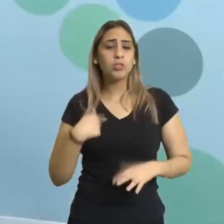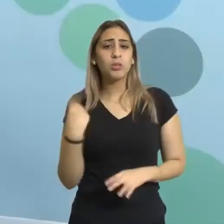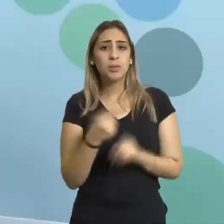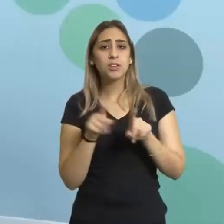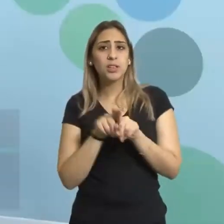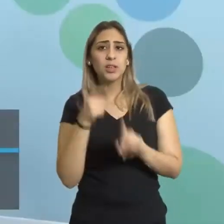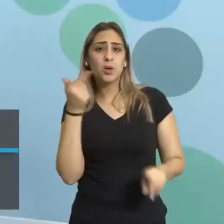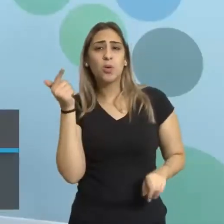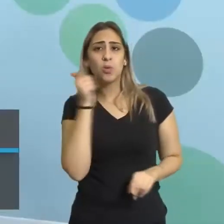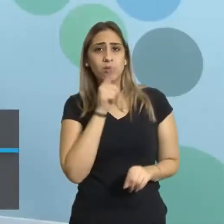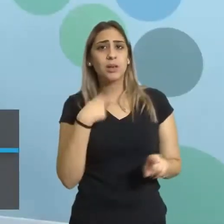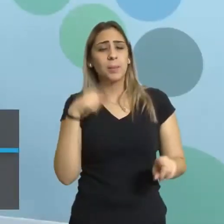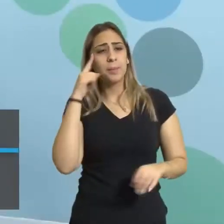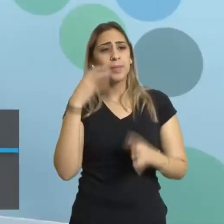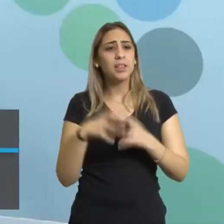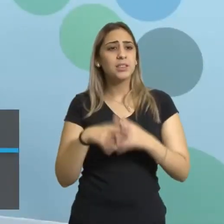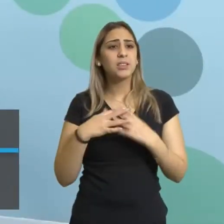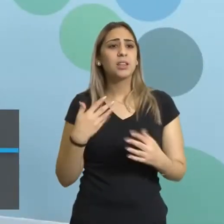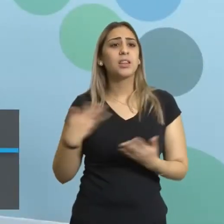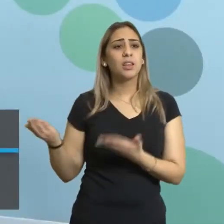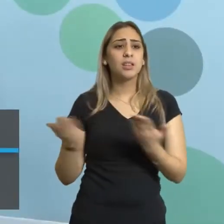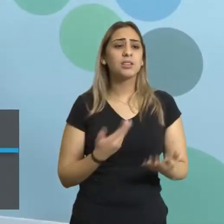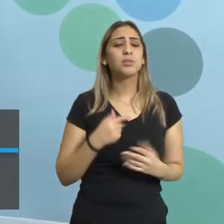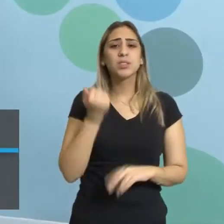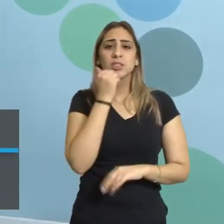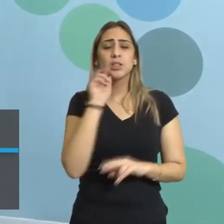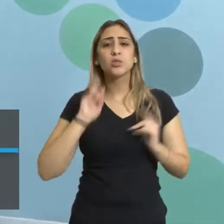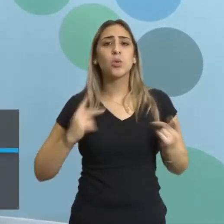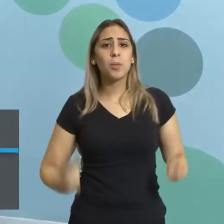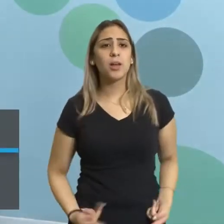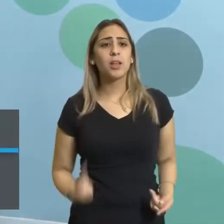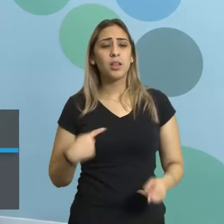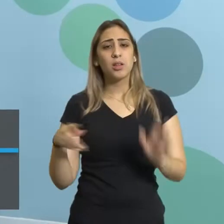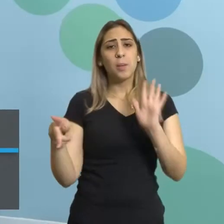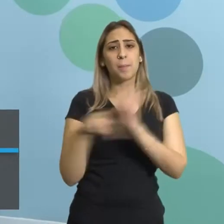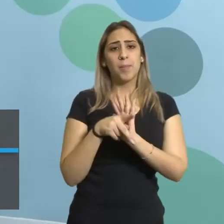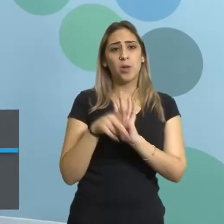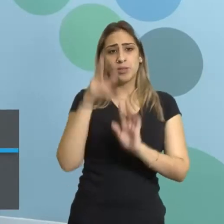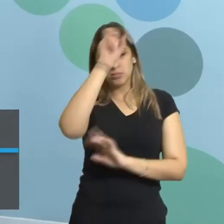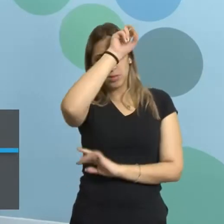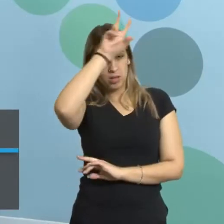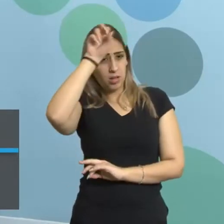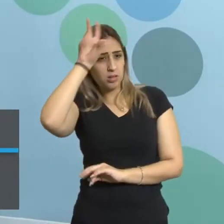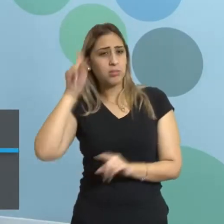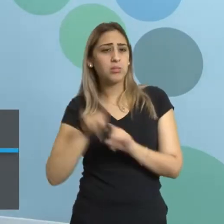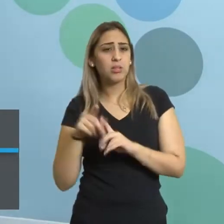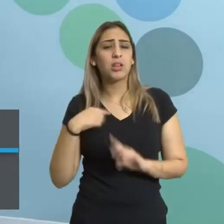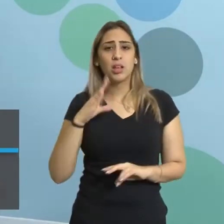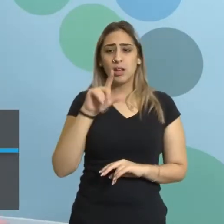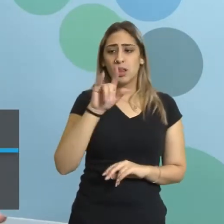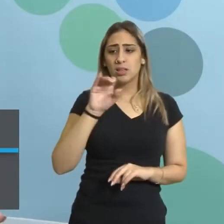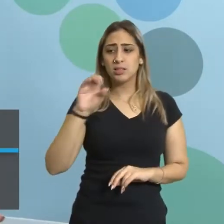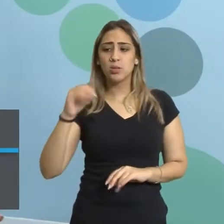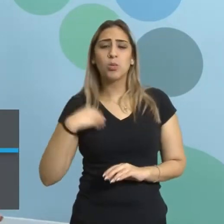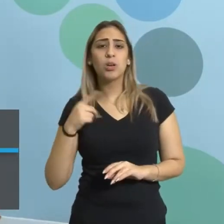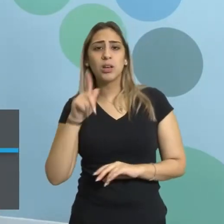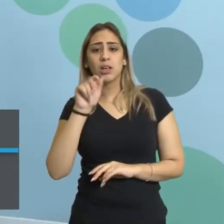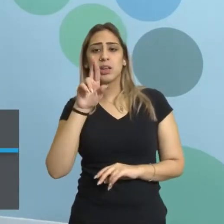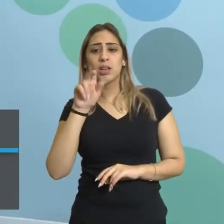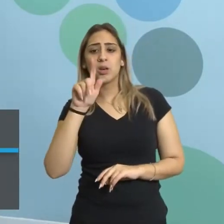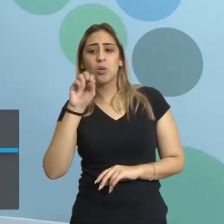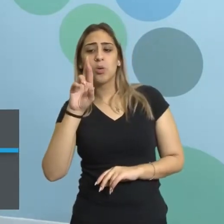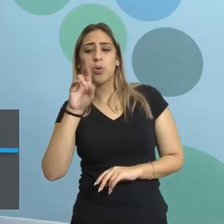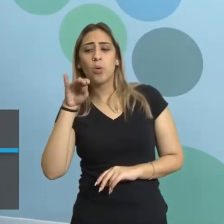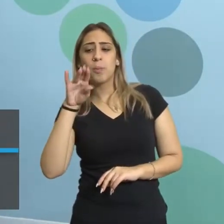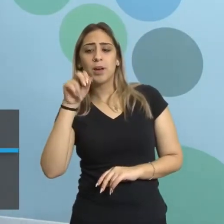consegue pensar assim né trazendo para ciências humanas novamente na própria Grécia no Período Clássico grego Romano ou até mesmo